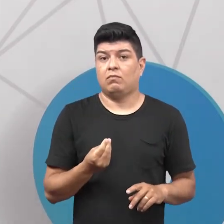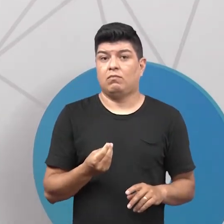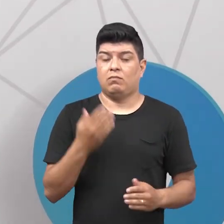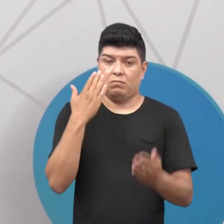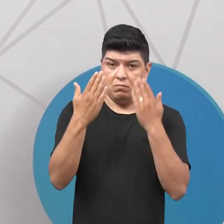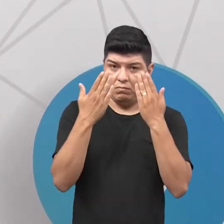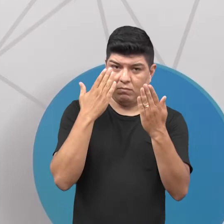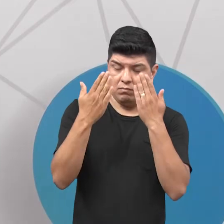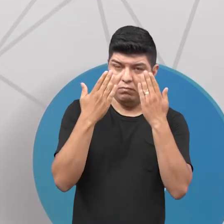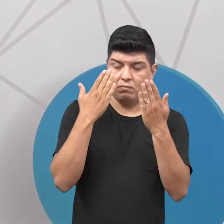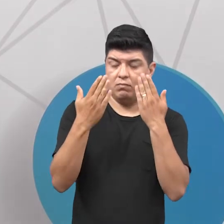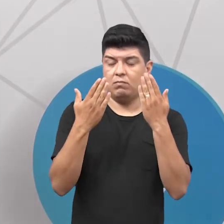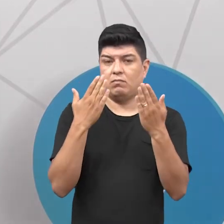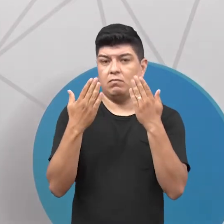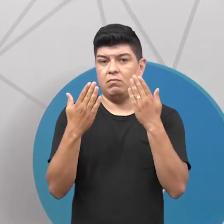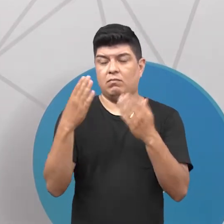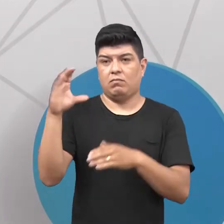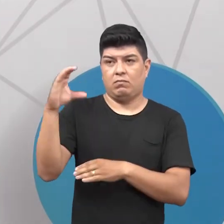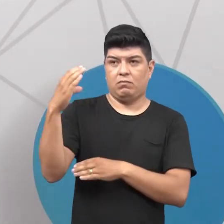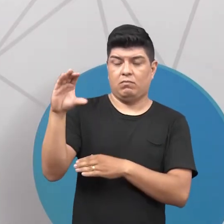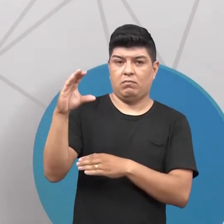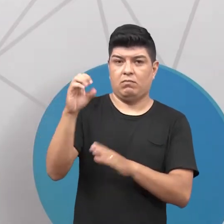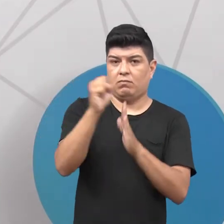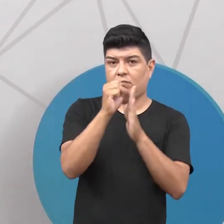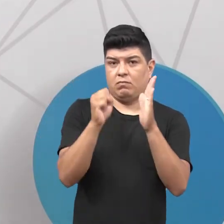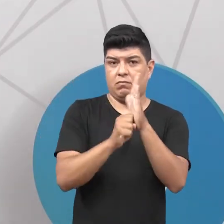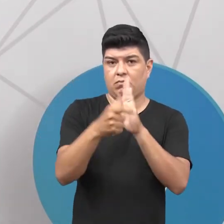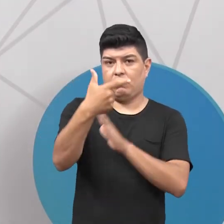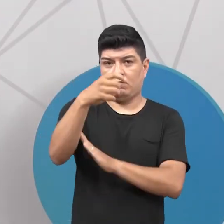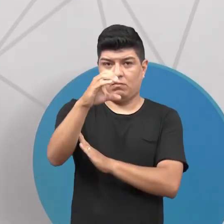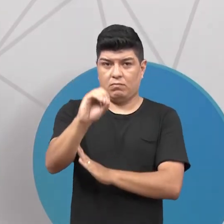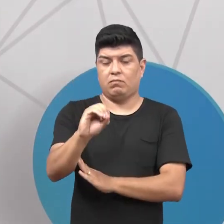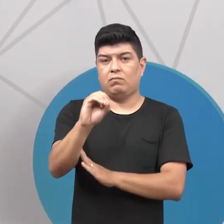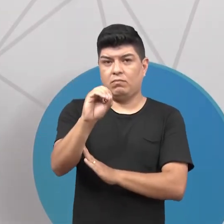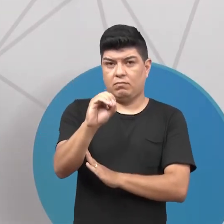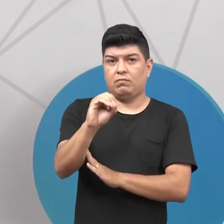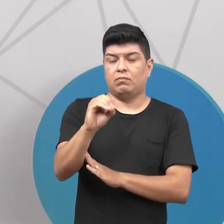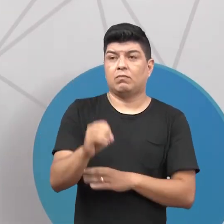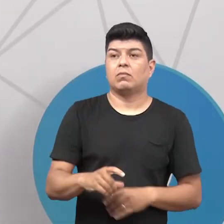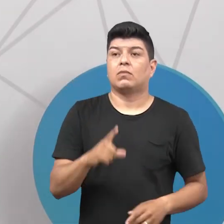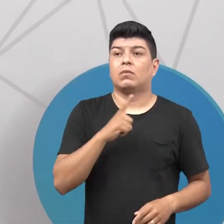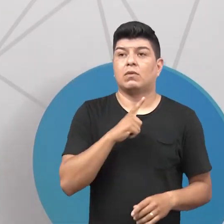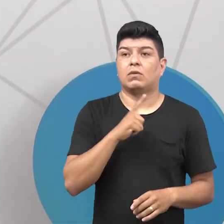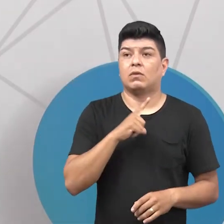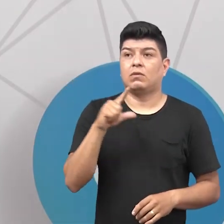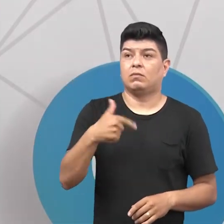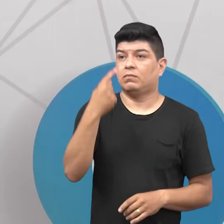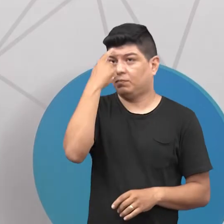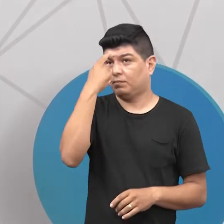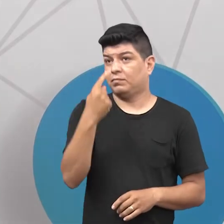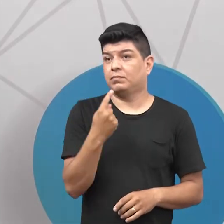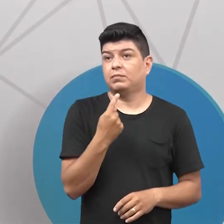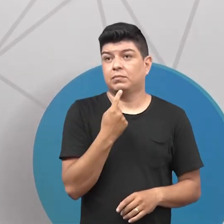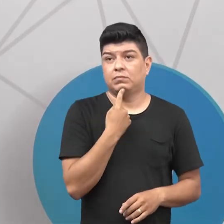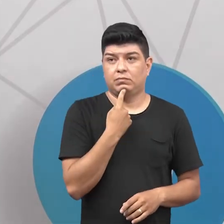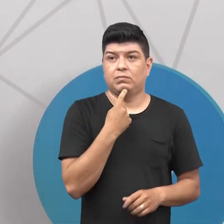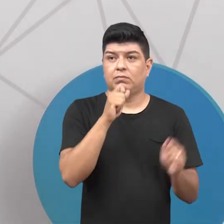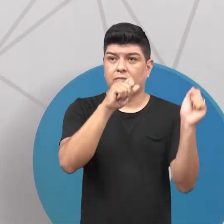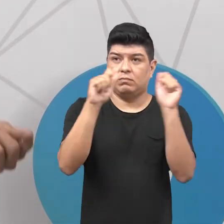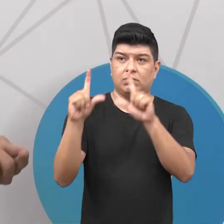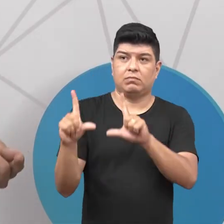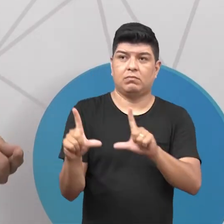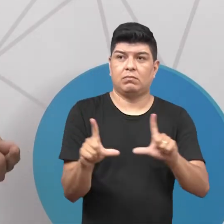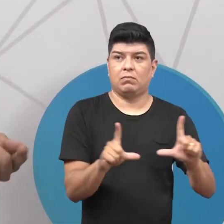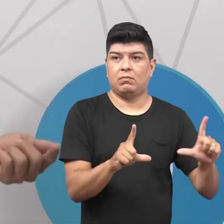psicologia, ciências aí do século XX. Agora, aqui nós temos uma outra imagem que está mais direcionada